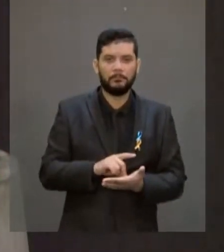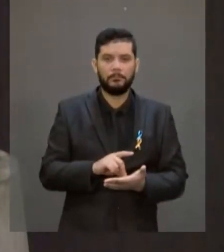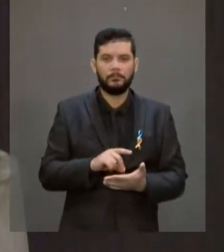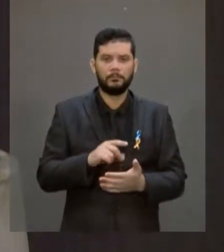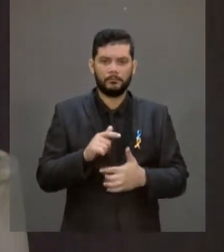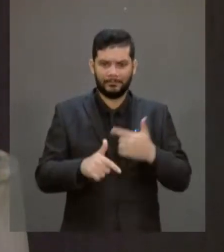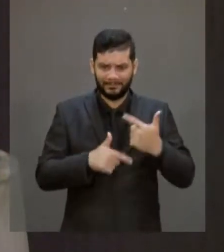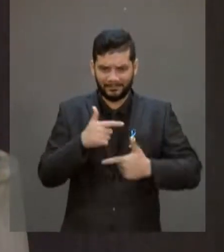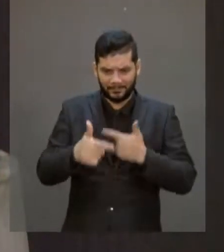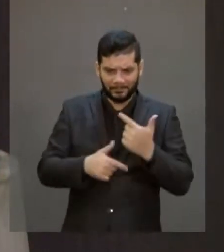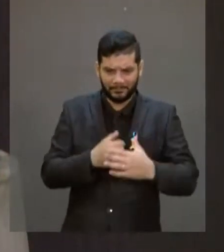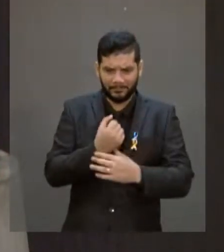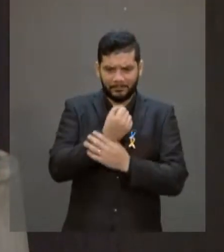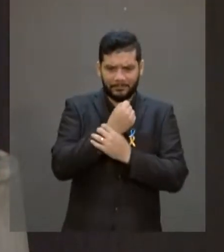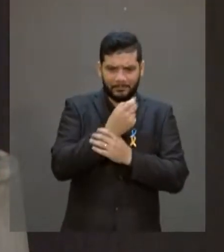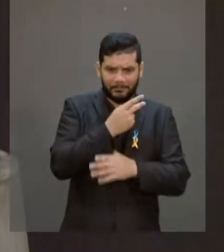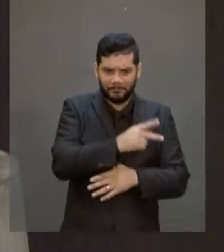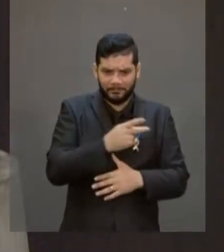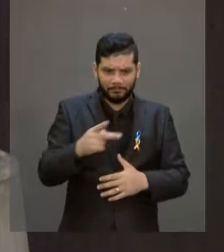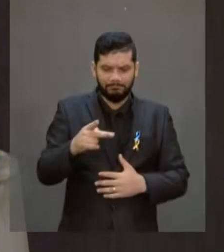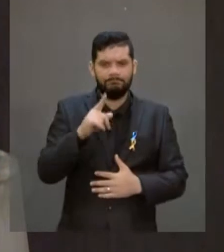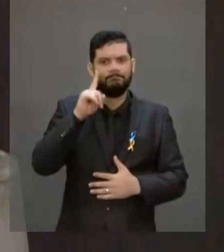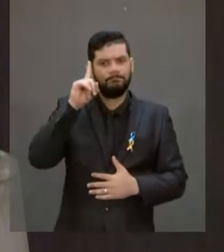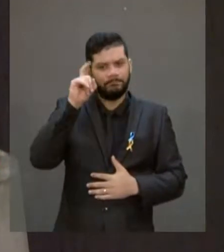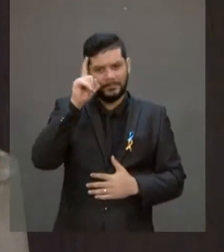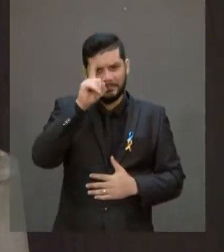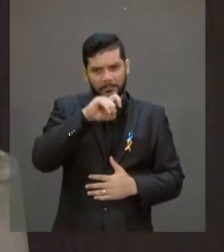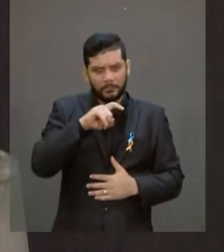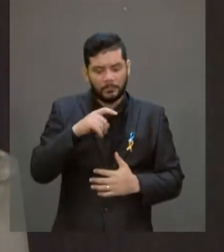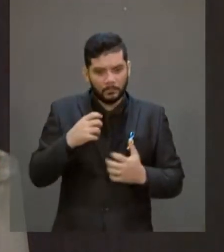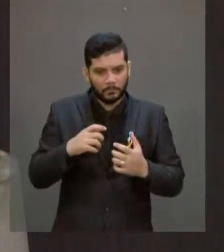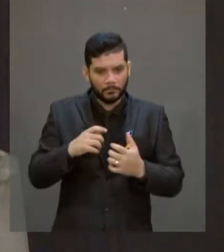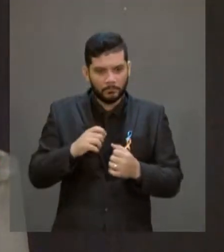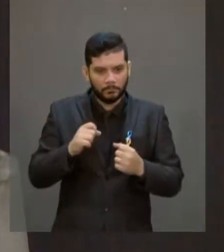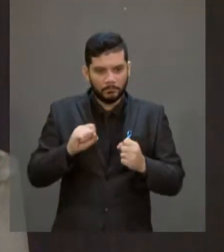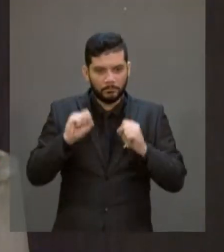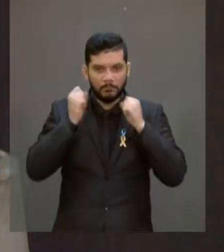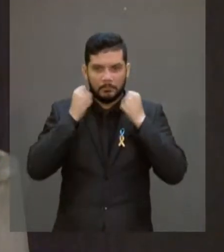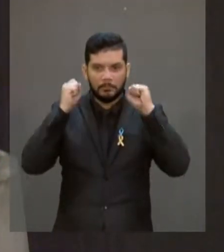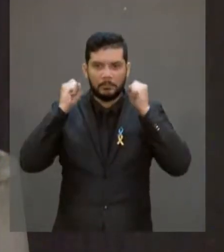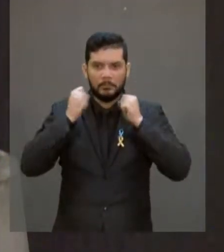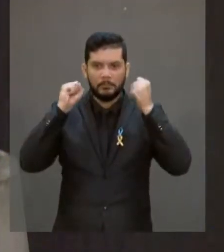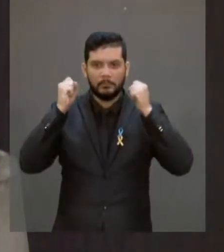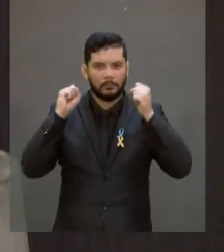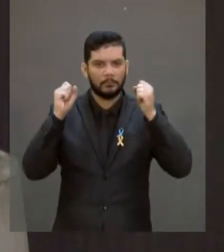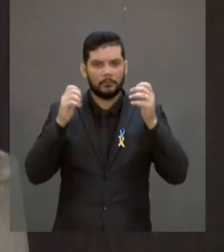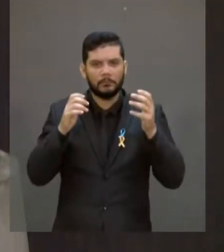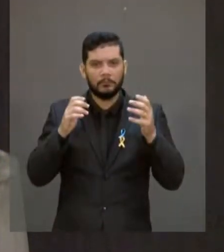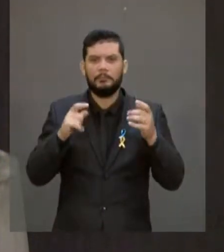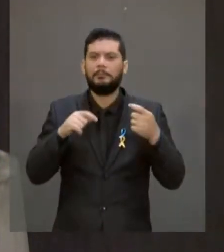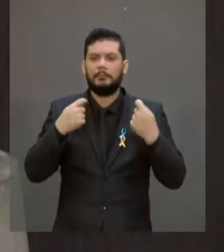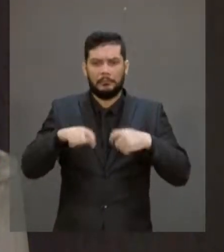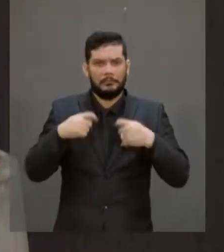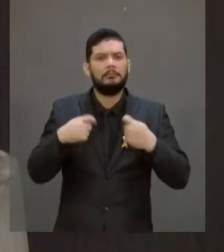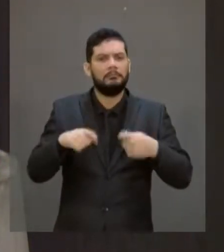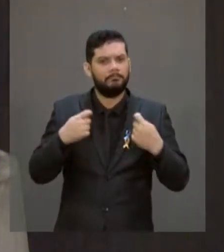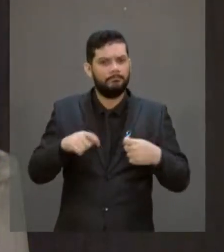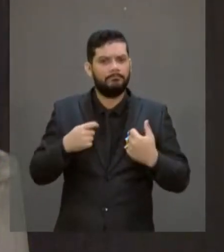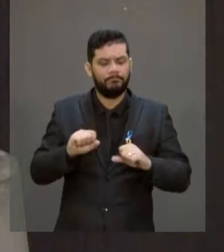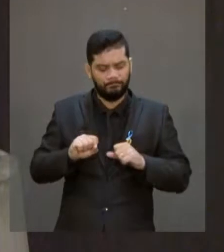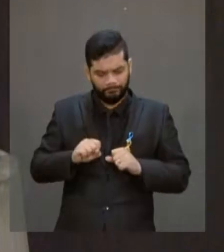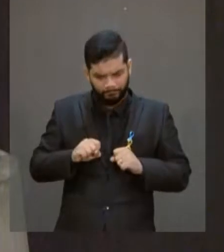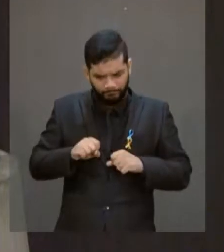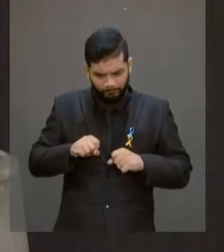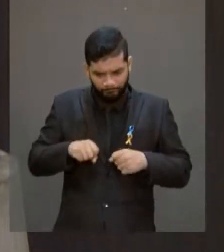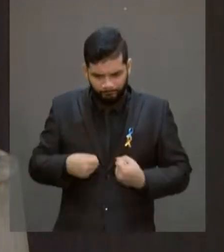mais difíceis, complexas, delicadas, estressantes. Para isso é necessário que aquele trabalhador que, por força